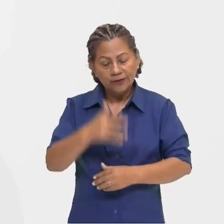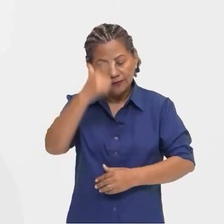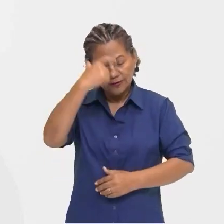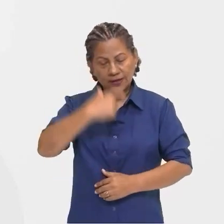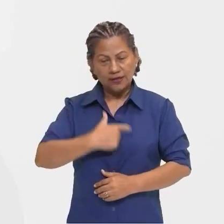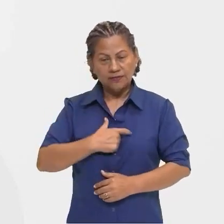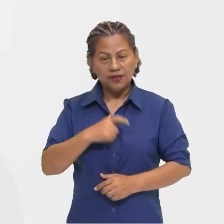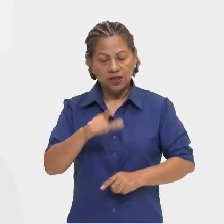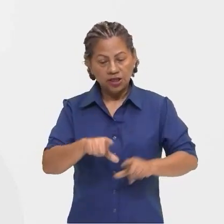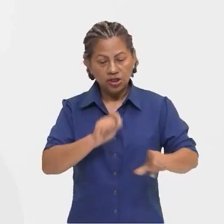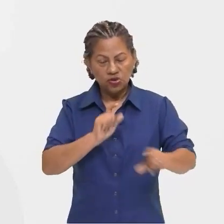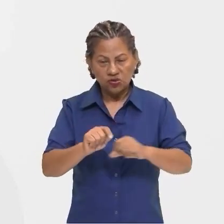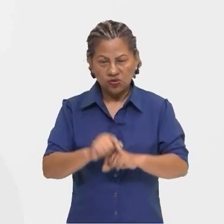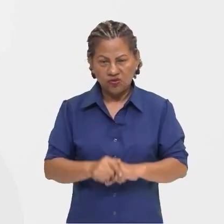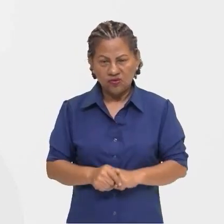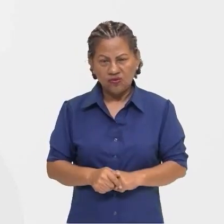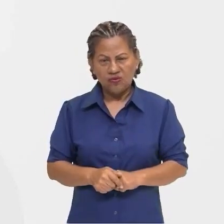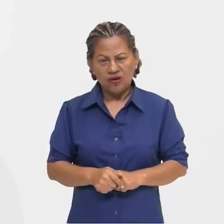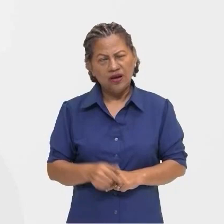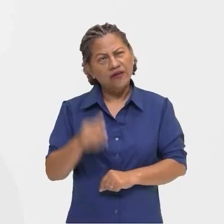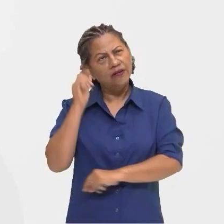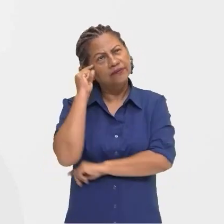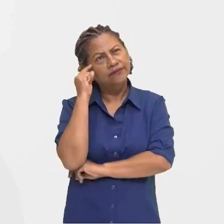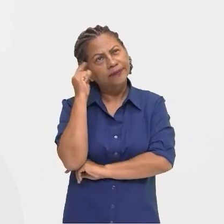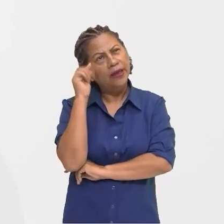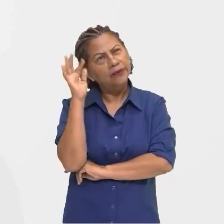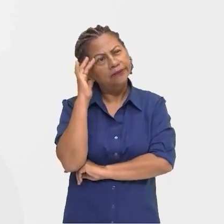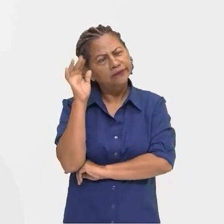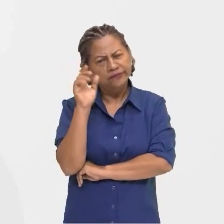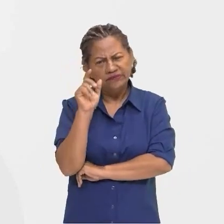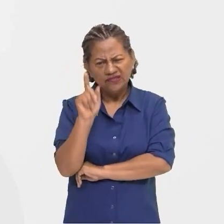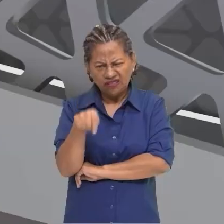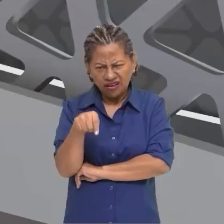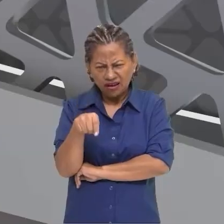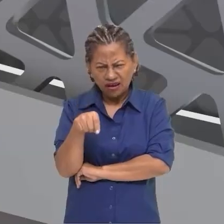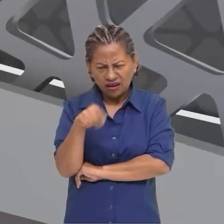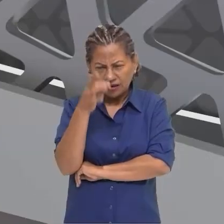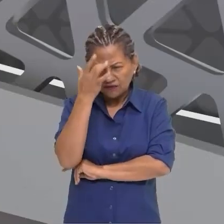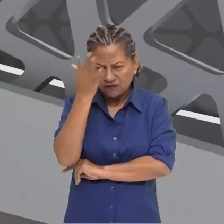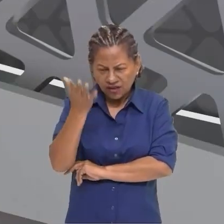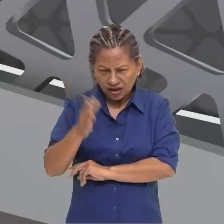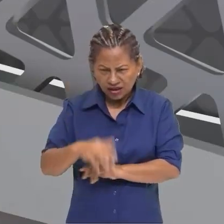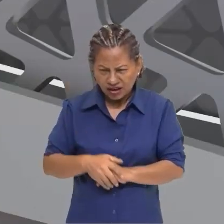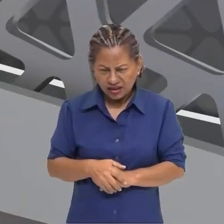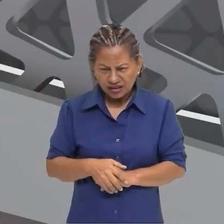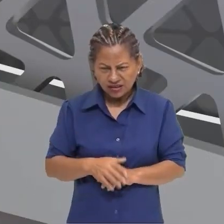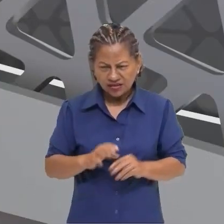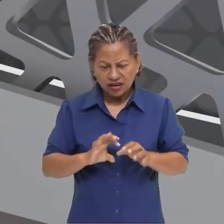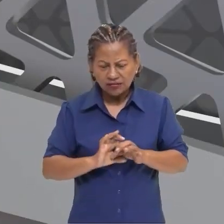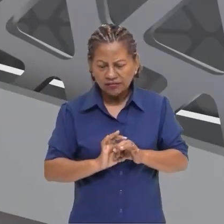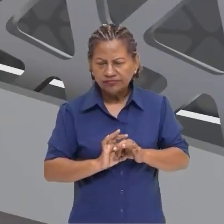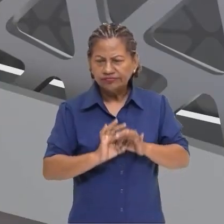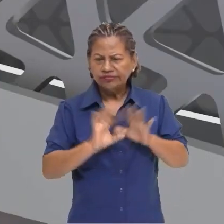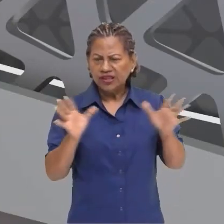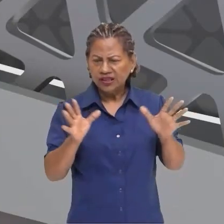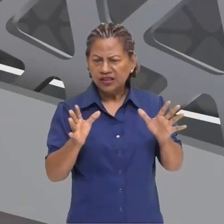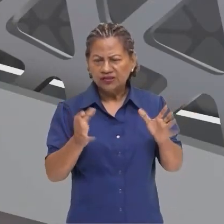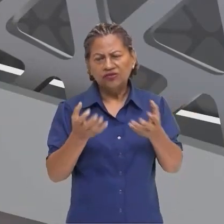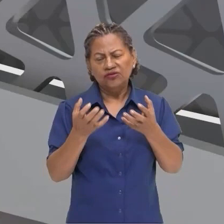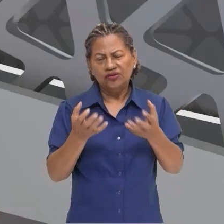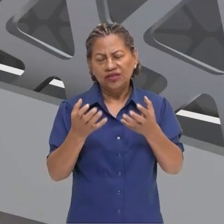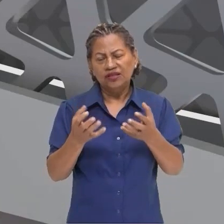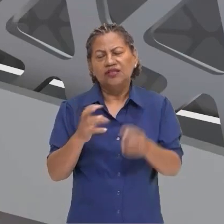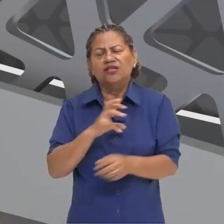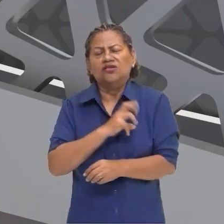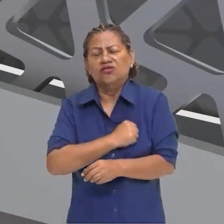escolhas. Parece fácil quando a gente fala, mas abrir mão do que a gente gosta não é